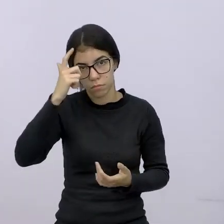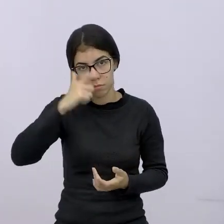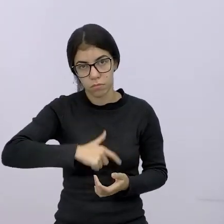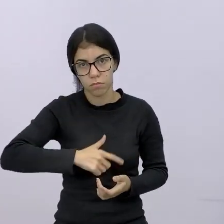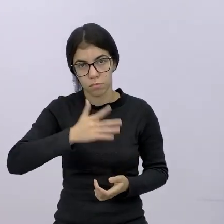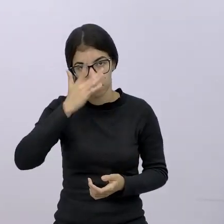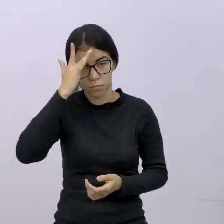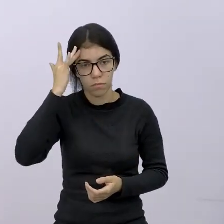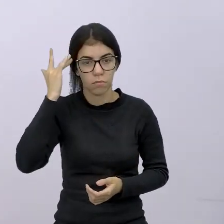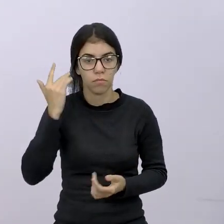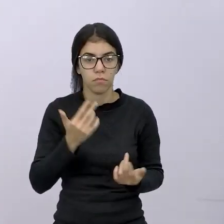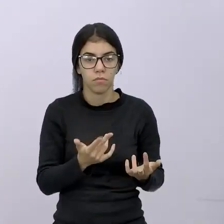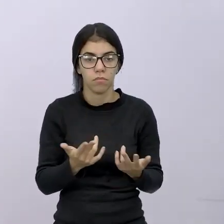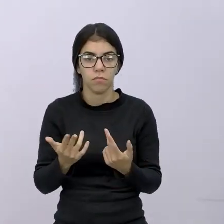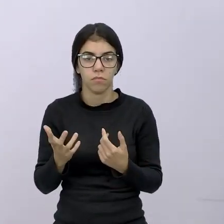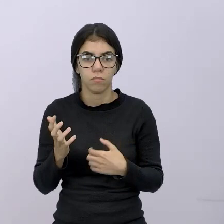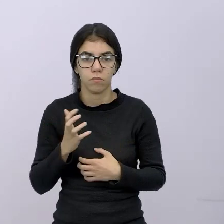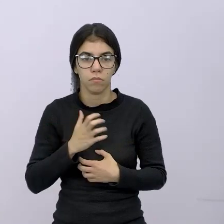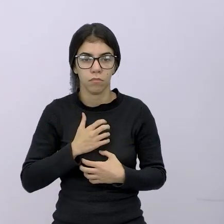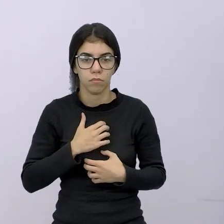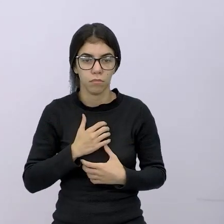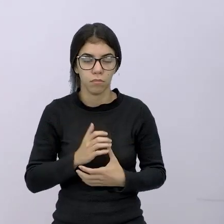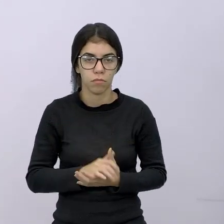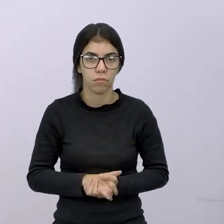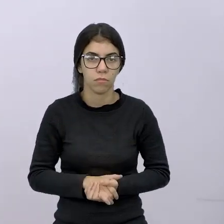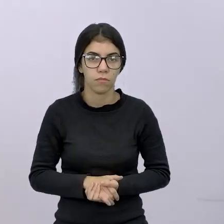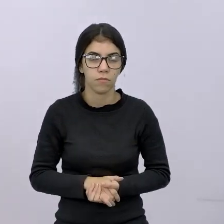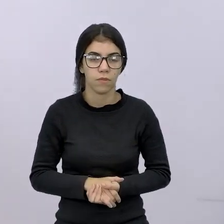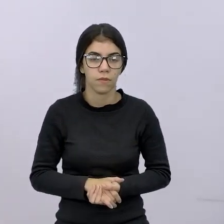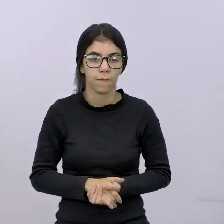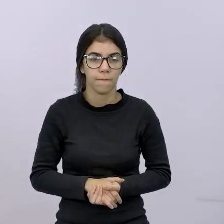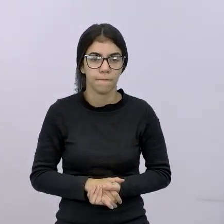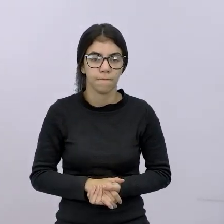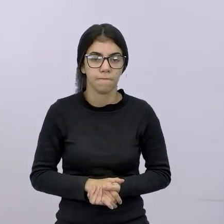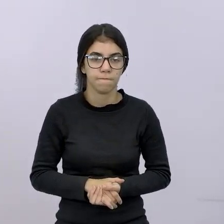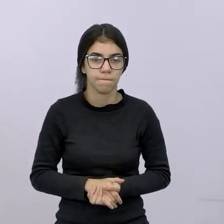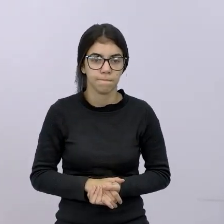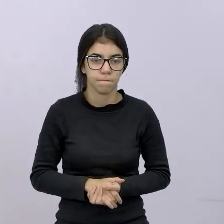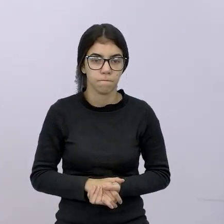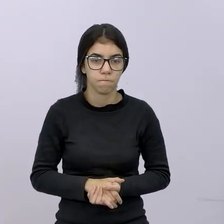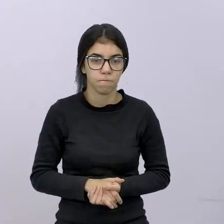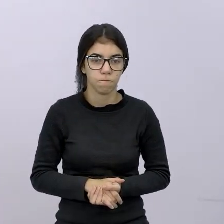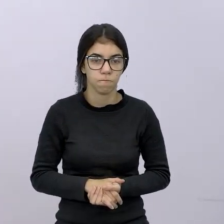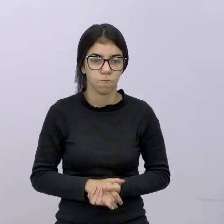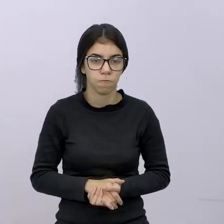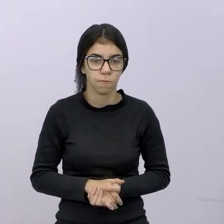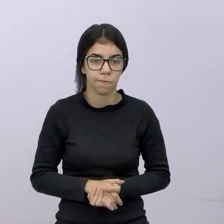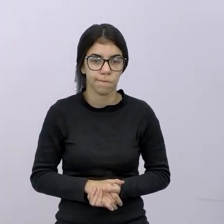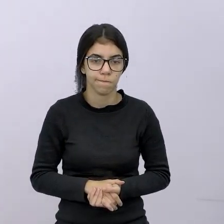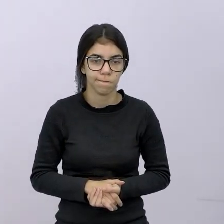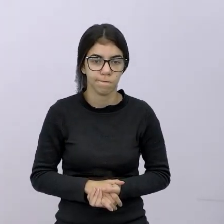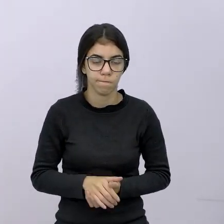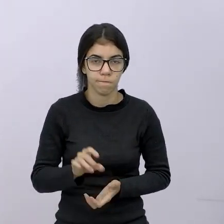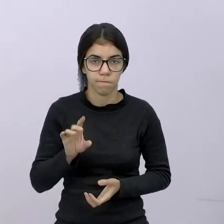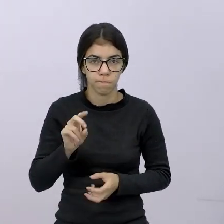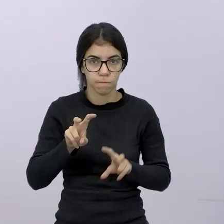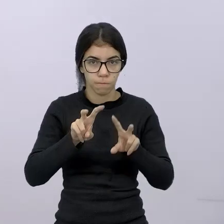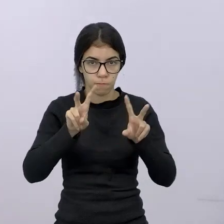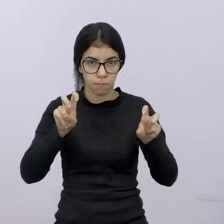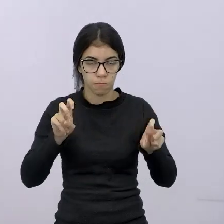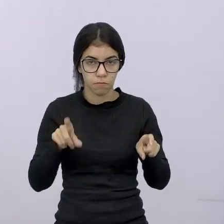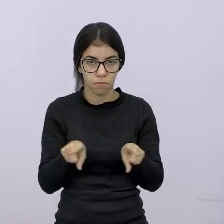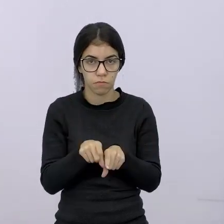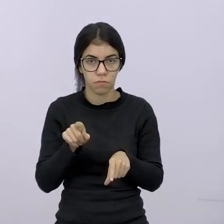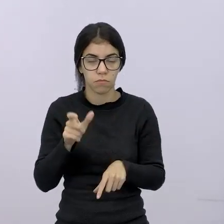também seja um sujeito e me sinta como tal também. E, aliás, falando disso, eu vou fazer só um parênteses rápido, é